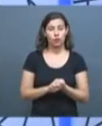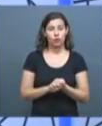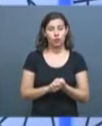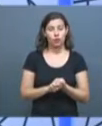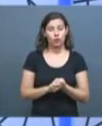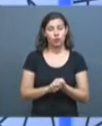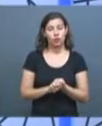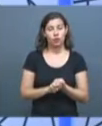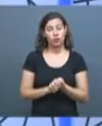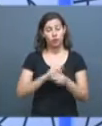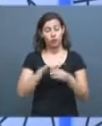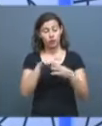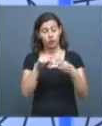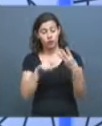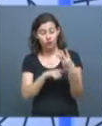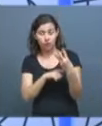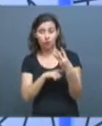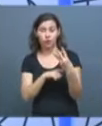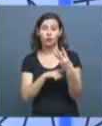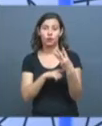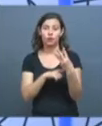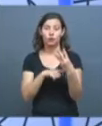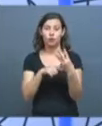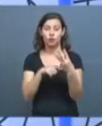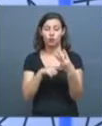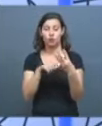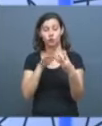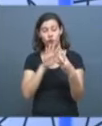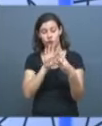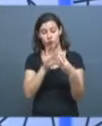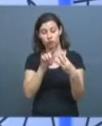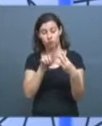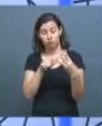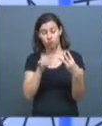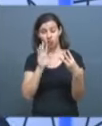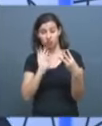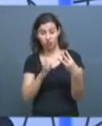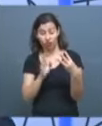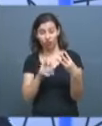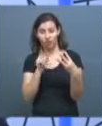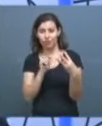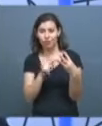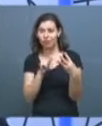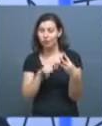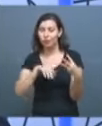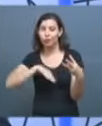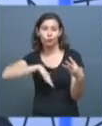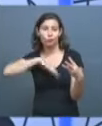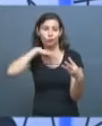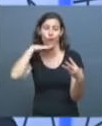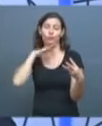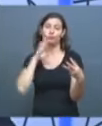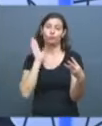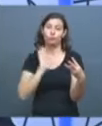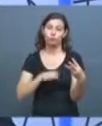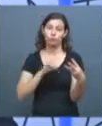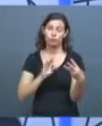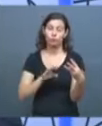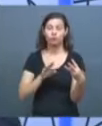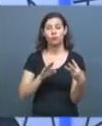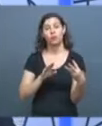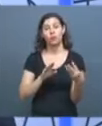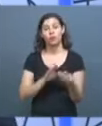esgotando ao longo do tempo, tem a fase, terceira fase, que é a fase do esgotamento. Então, a resposta ao estresse, ela é